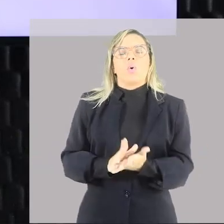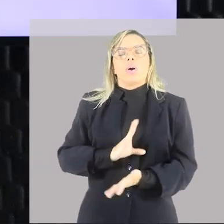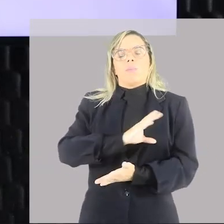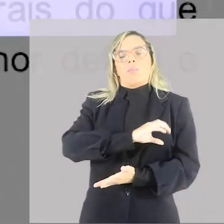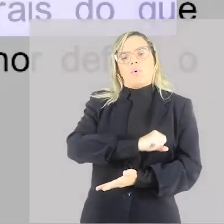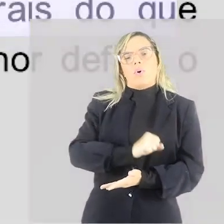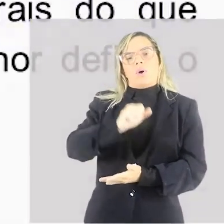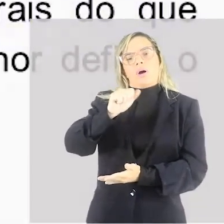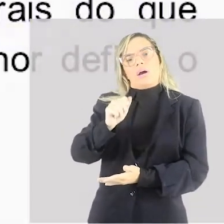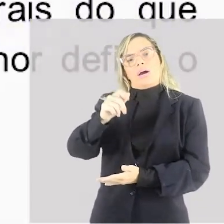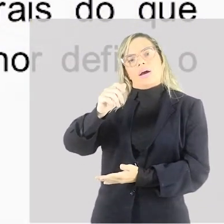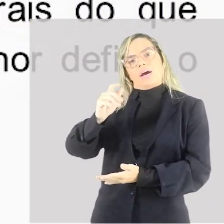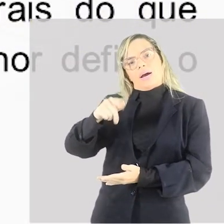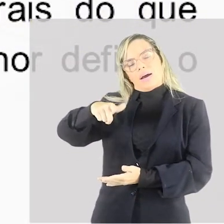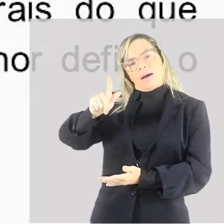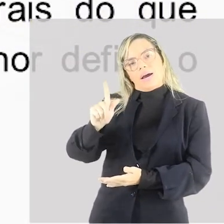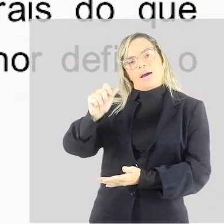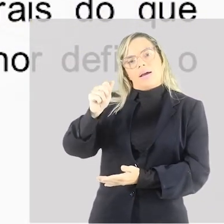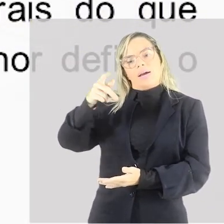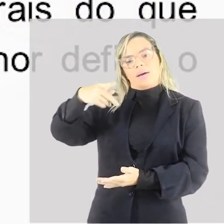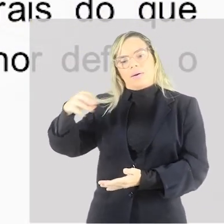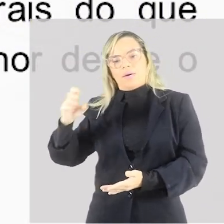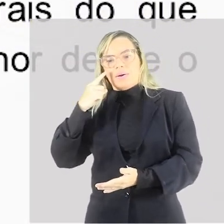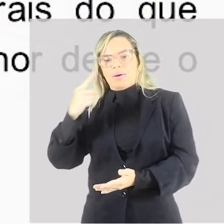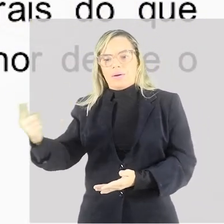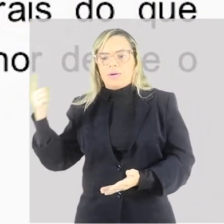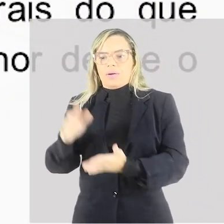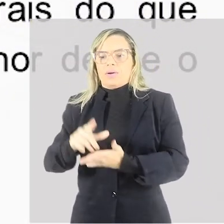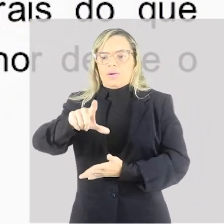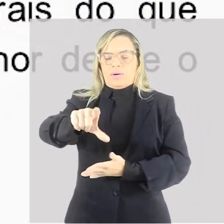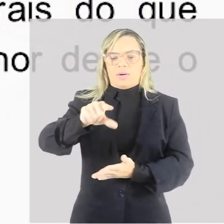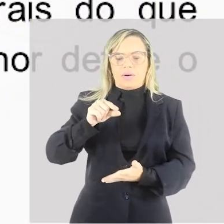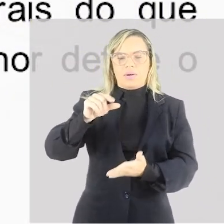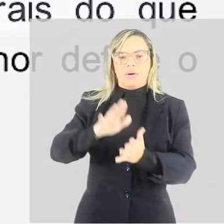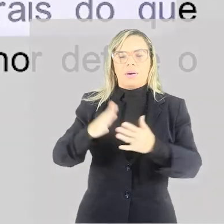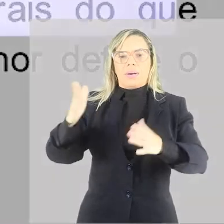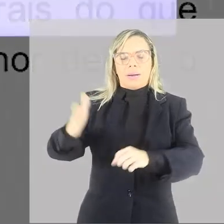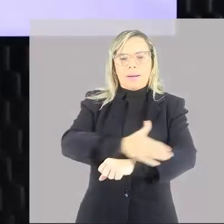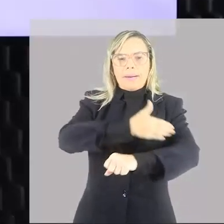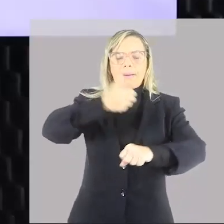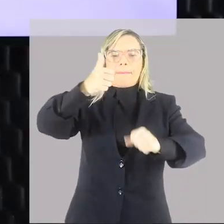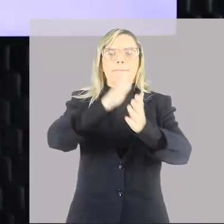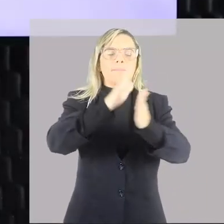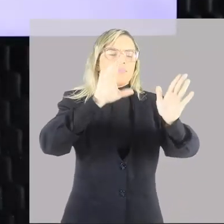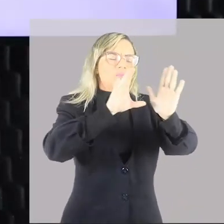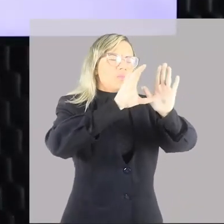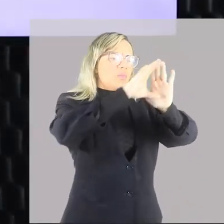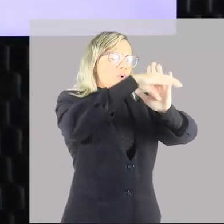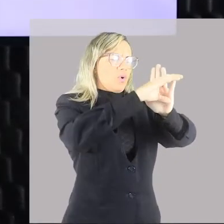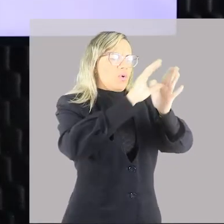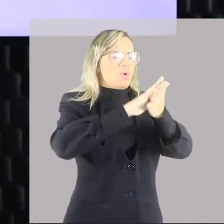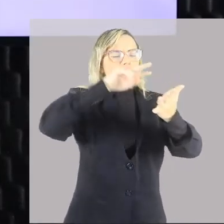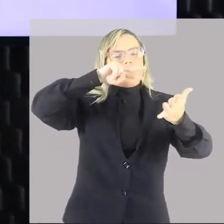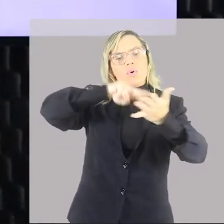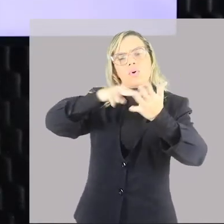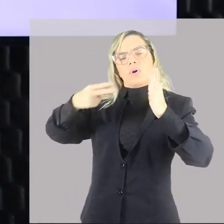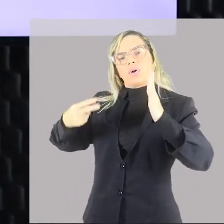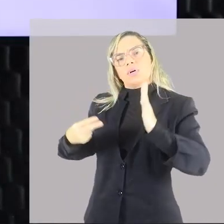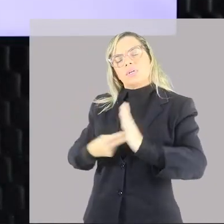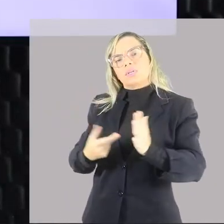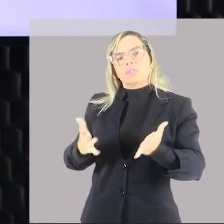Então aqui, ó, assinale a alternativa que melhor define o conceito para a filosofia, ou seja, um significado para a filosofia,